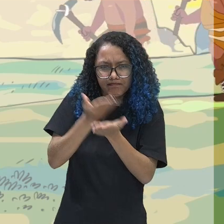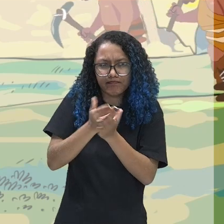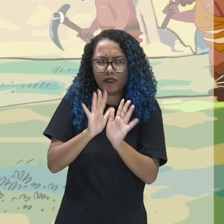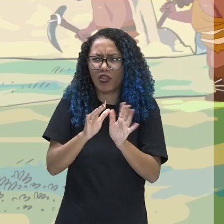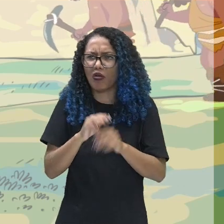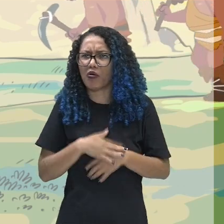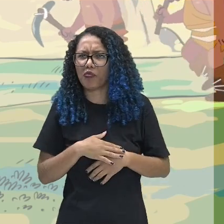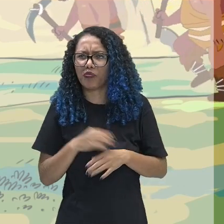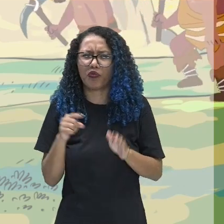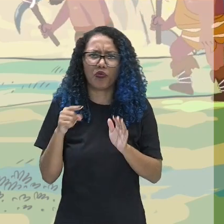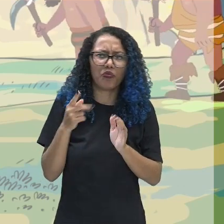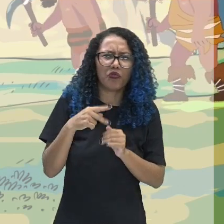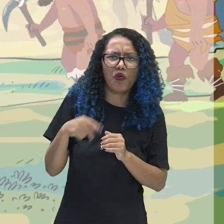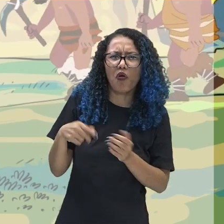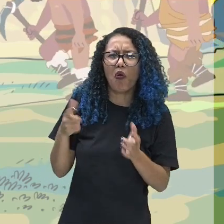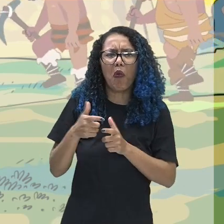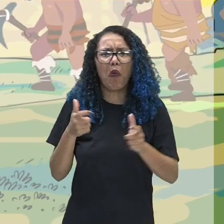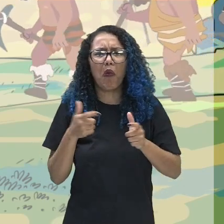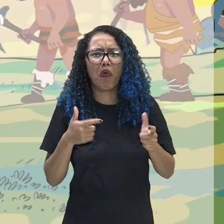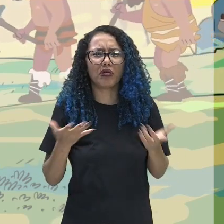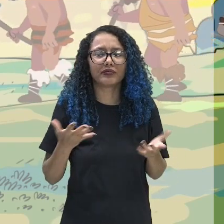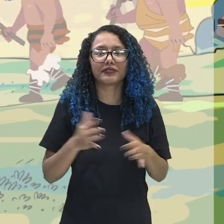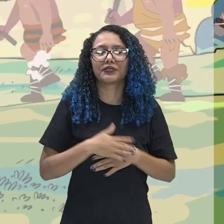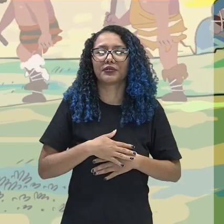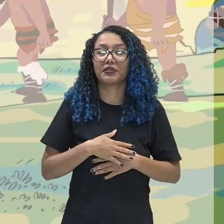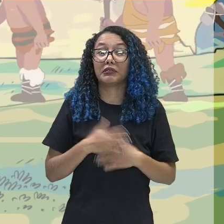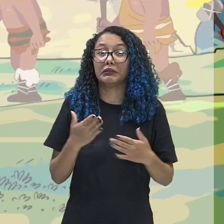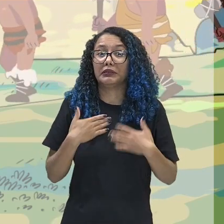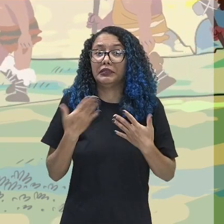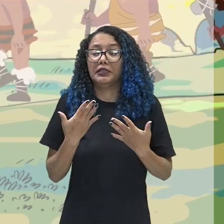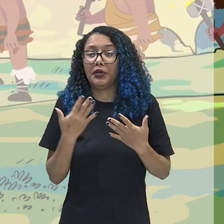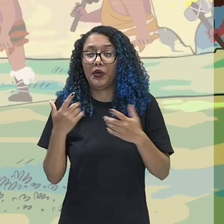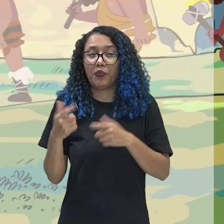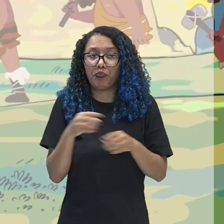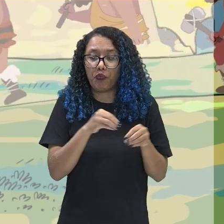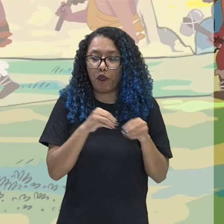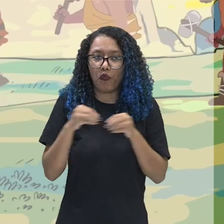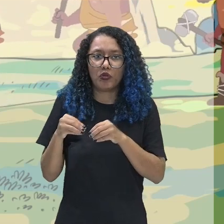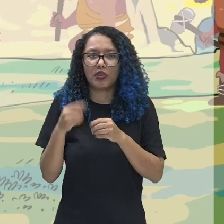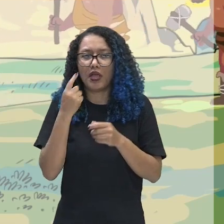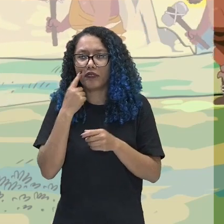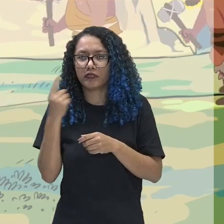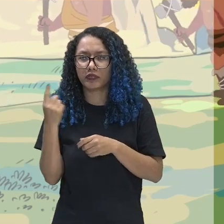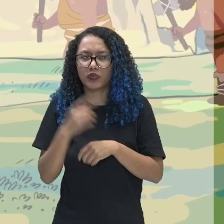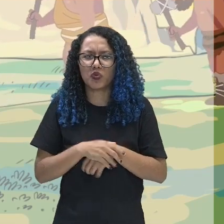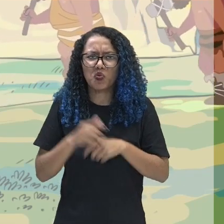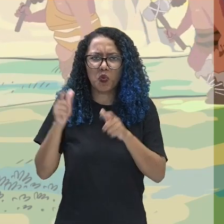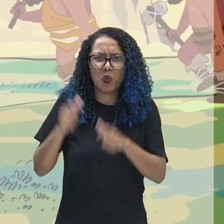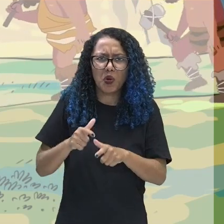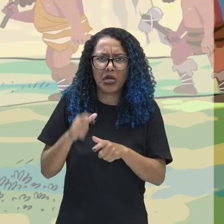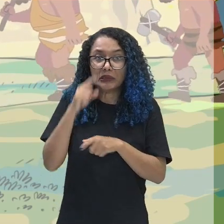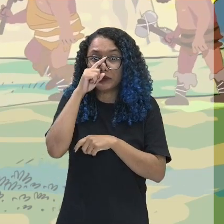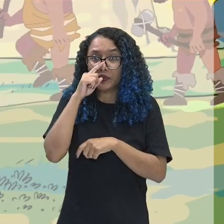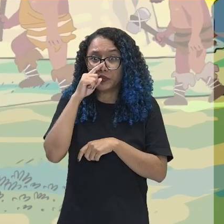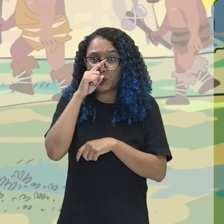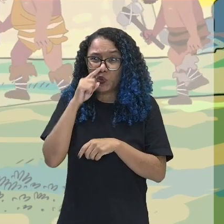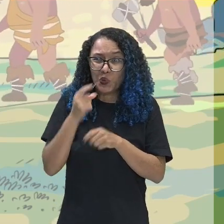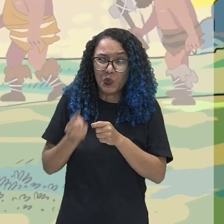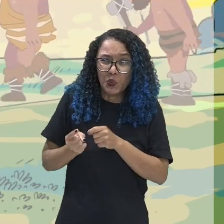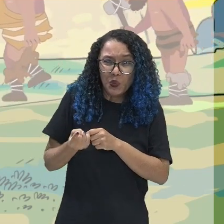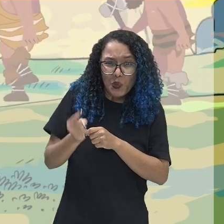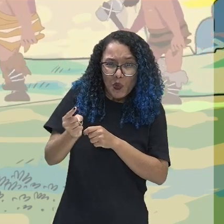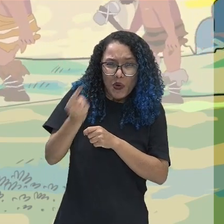está, professor? Eu fui transportado nessa aula justamente para um ambiente inóspito e perigoso. Opa, professor, estou vendo